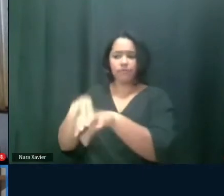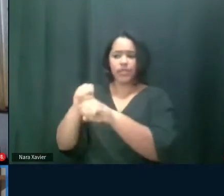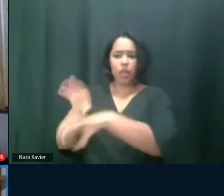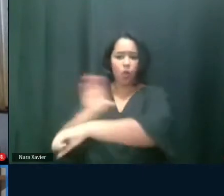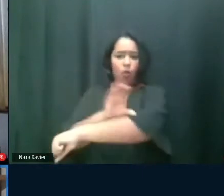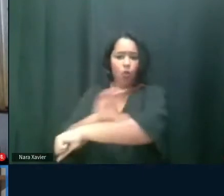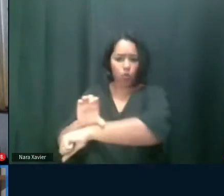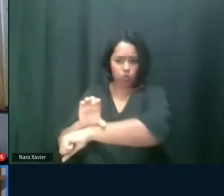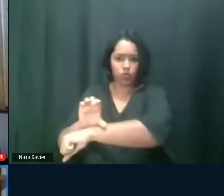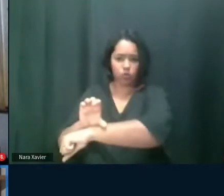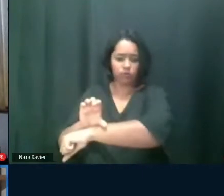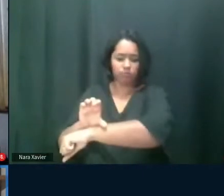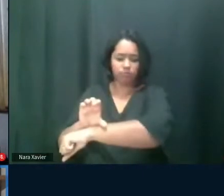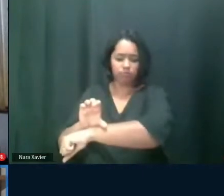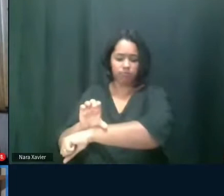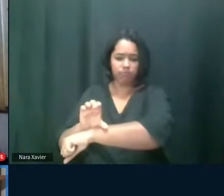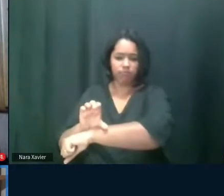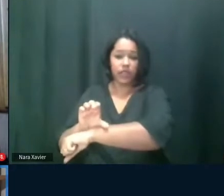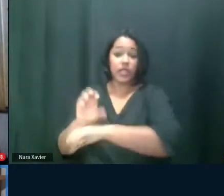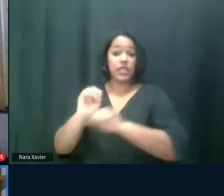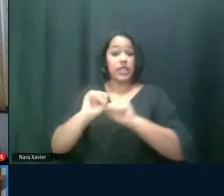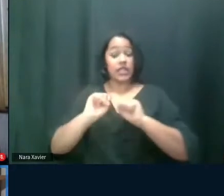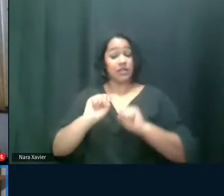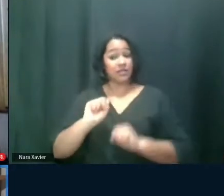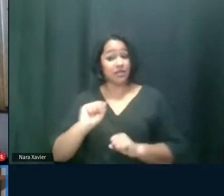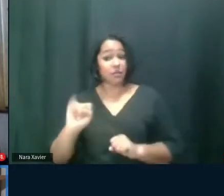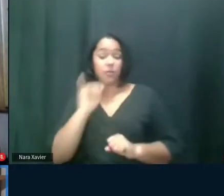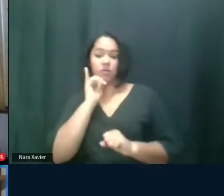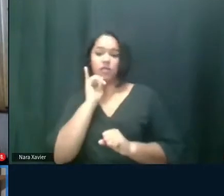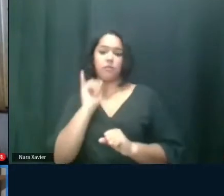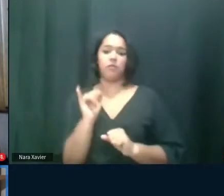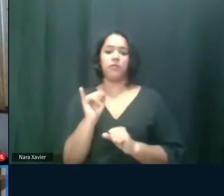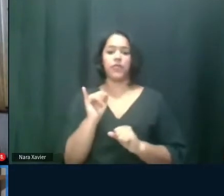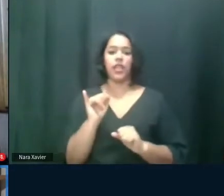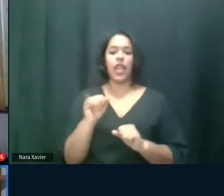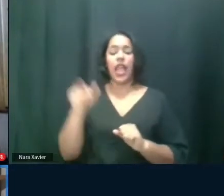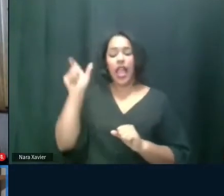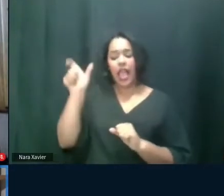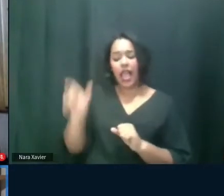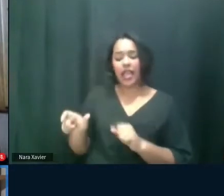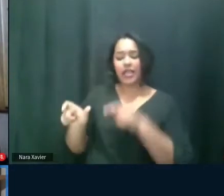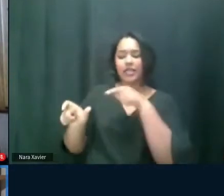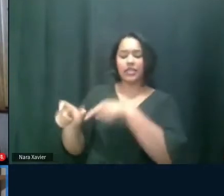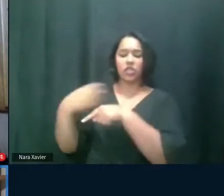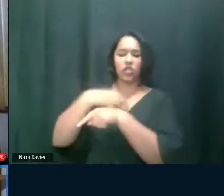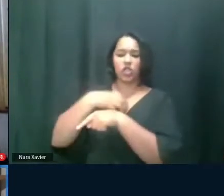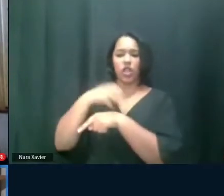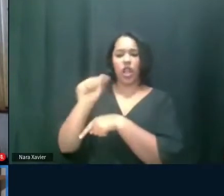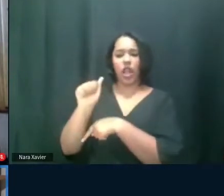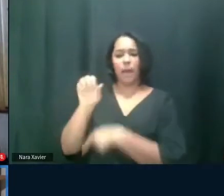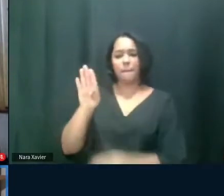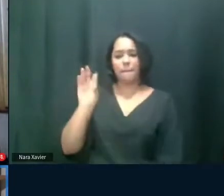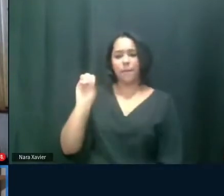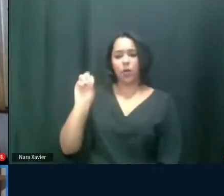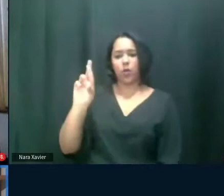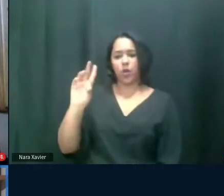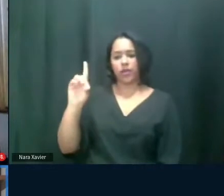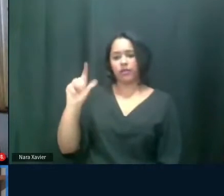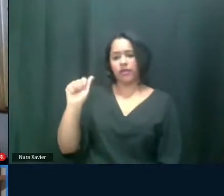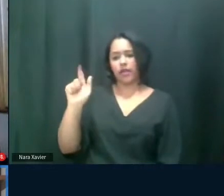educacional. Se essa fragmentação, né, e essa abordagem mais compartimentada, né, de uma